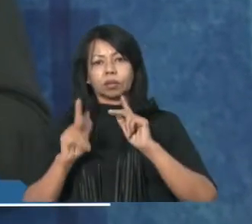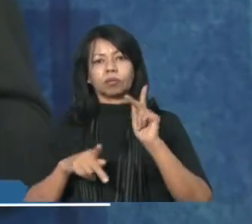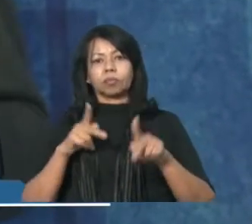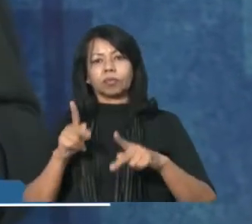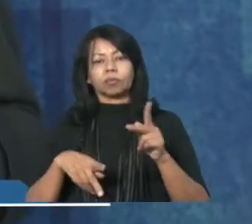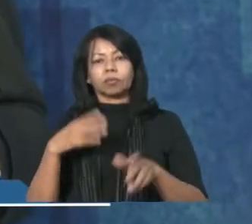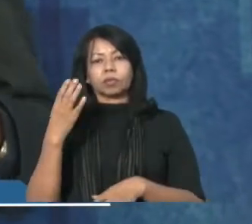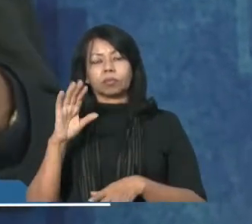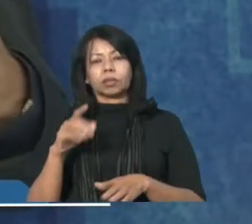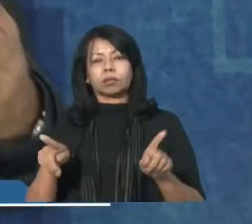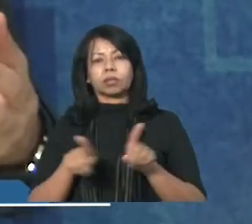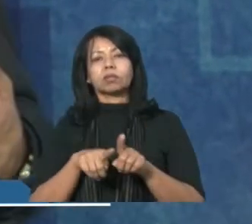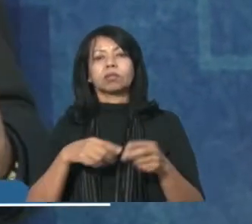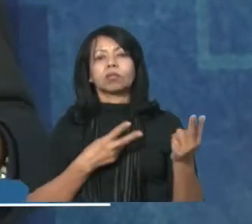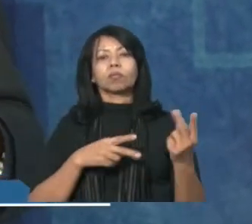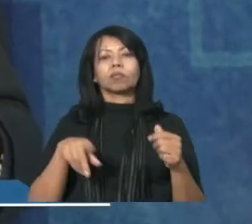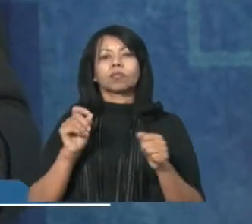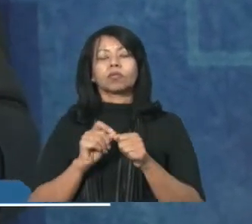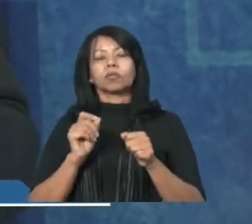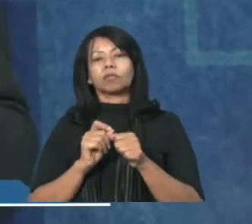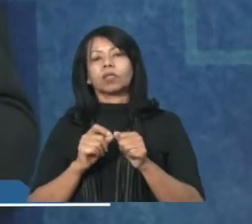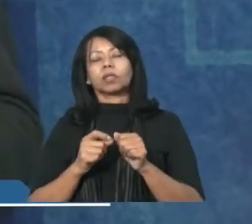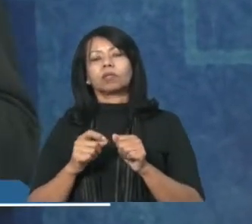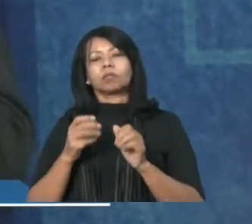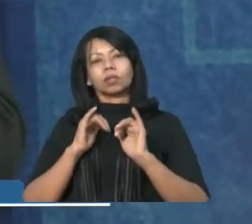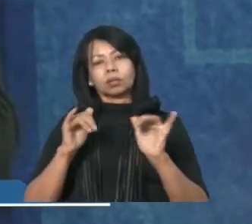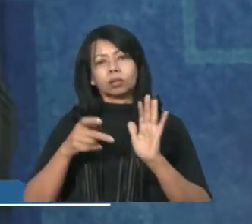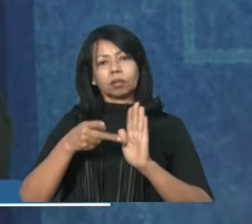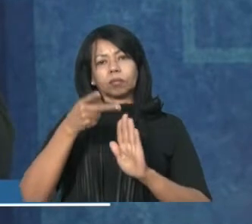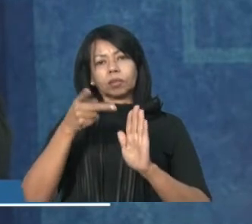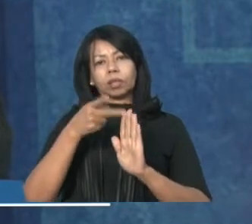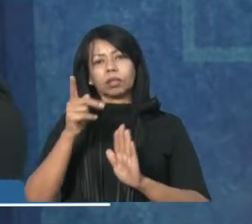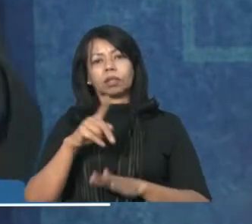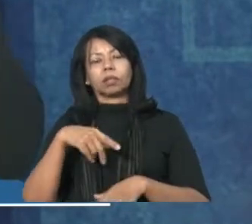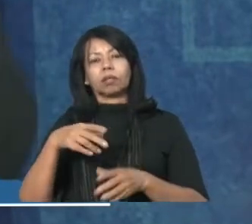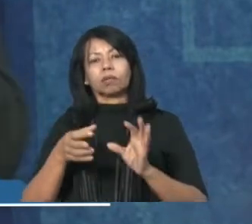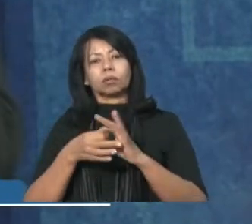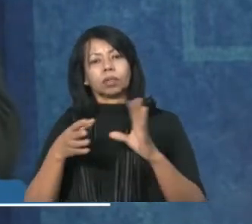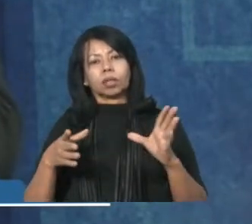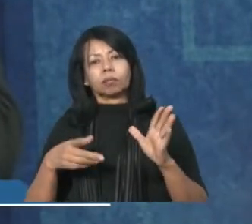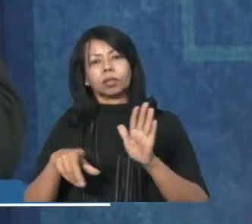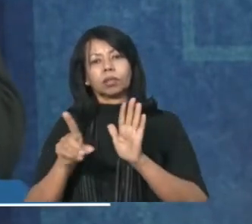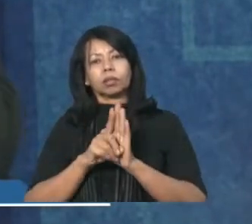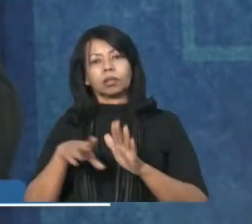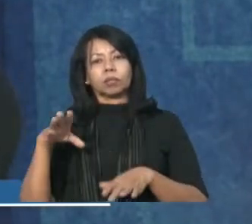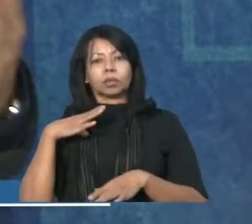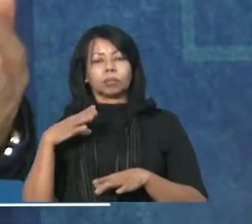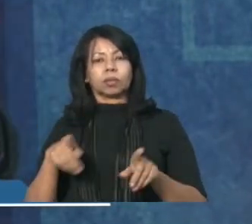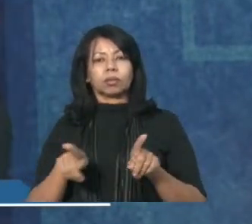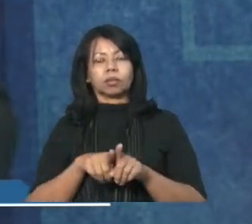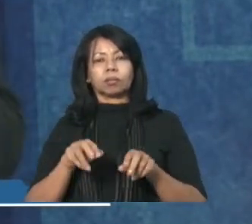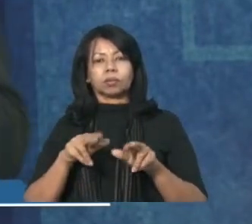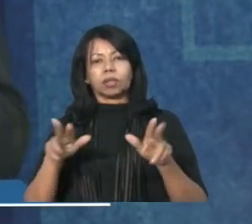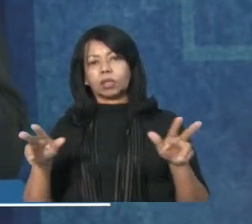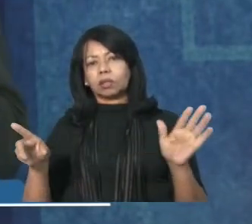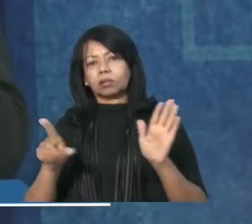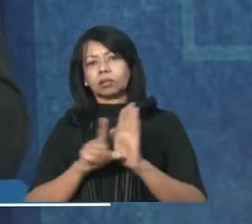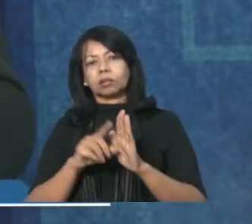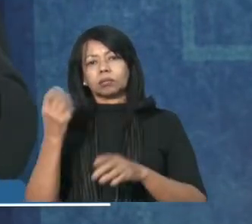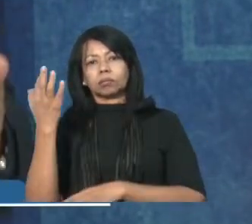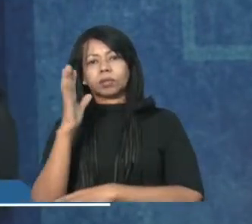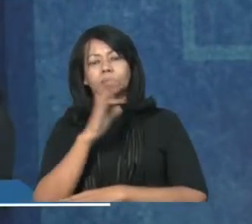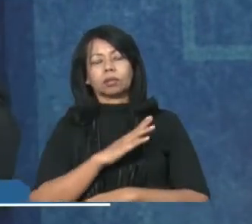então desta forma que foi realizada a Expedição se a portaria não é medido através da legislação Municipal e também de várias legislações